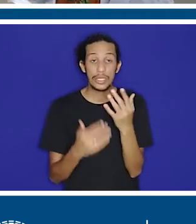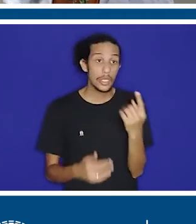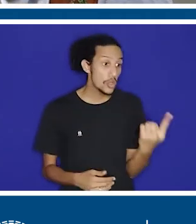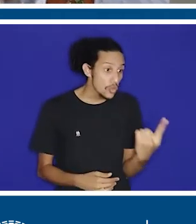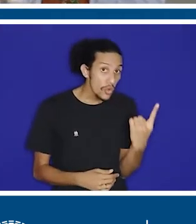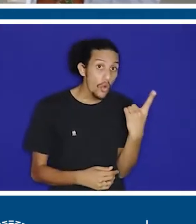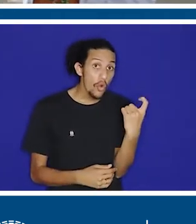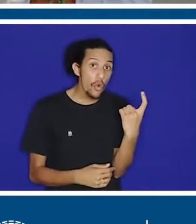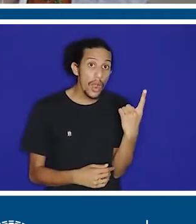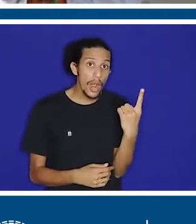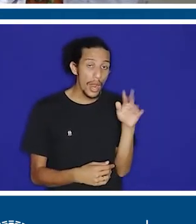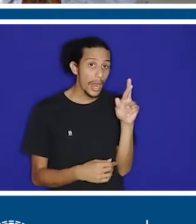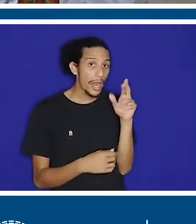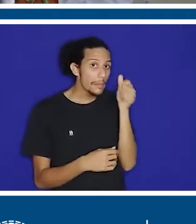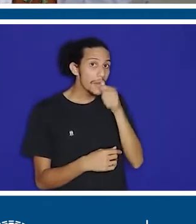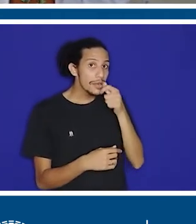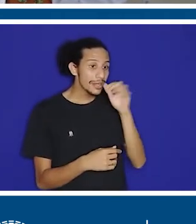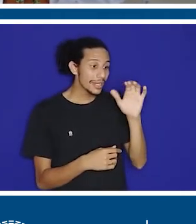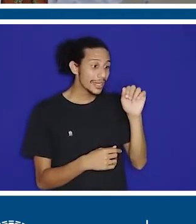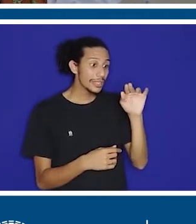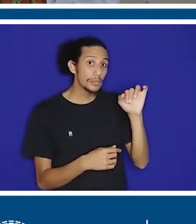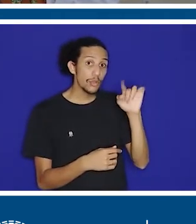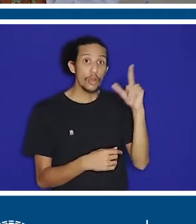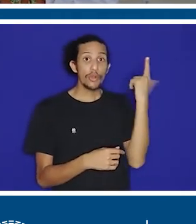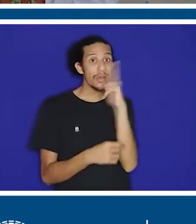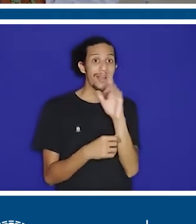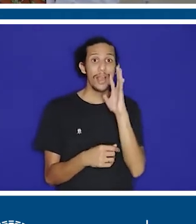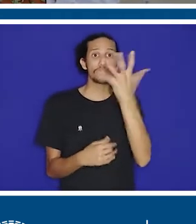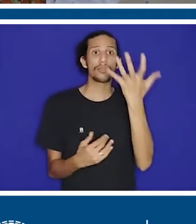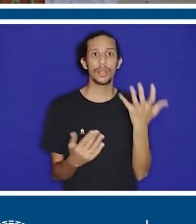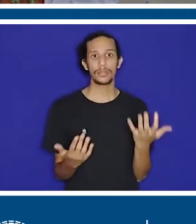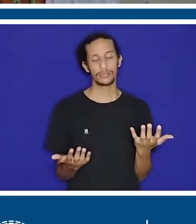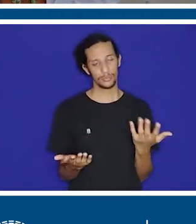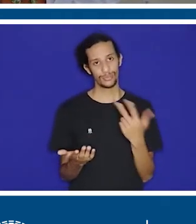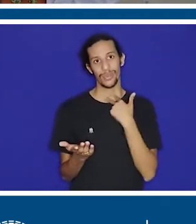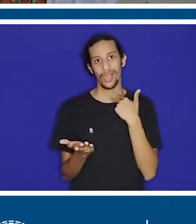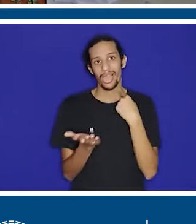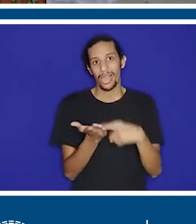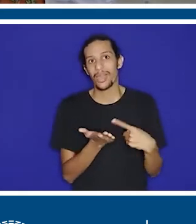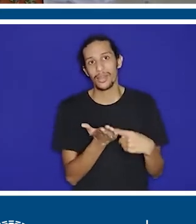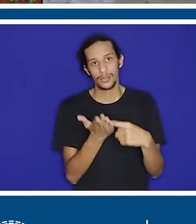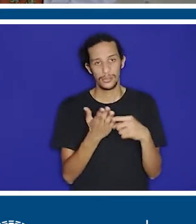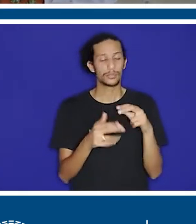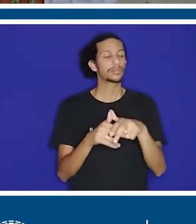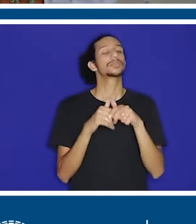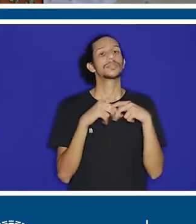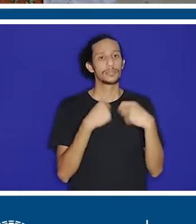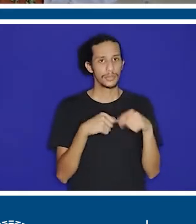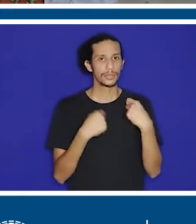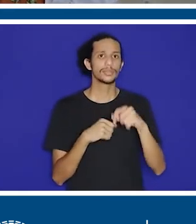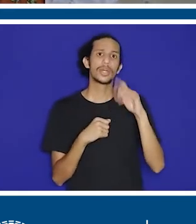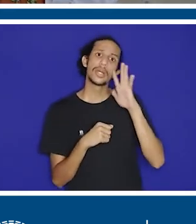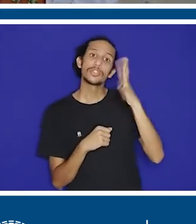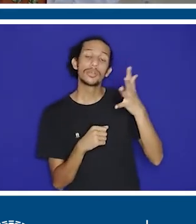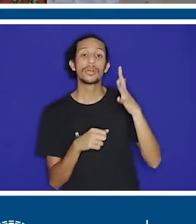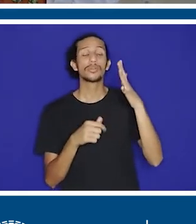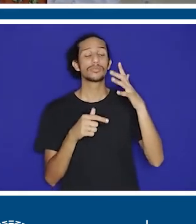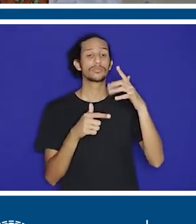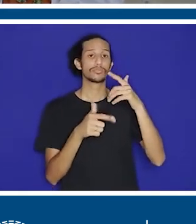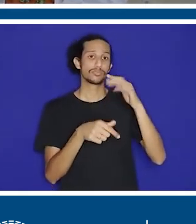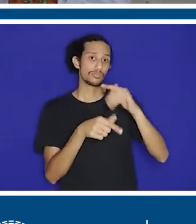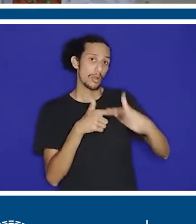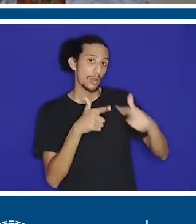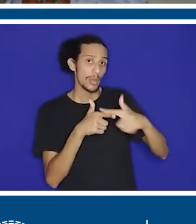que estabilizou. Então, não há consenso. A questão dissenso é tratar os